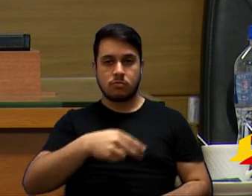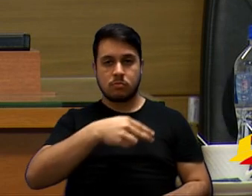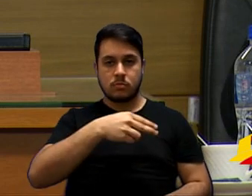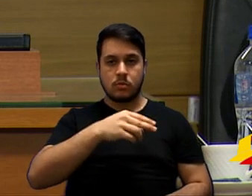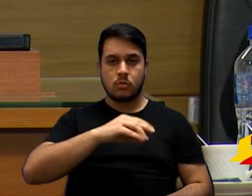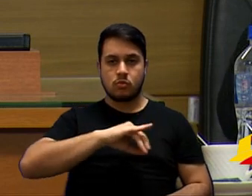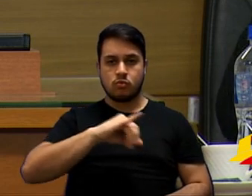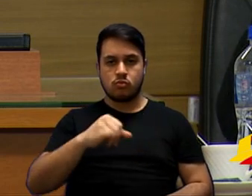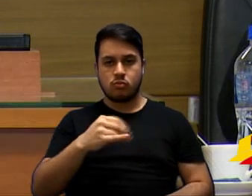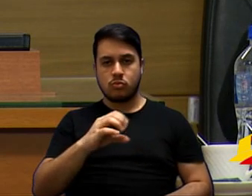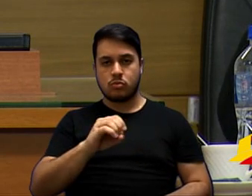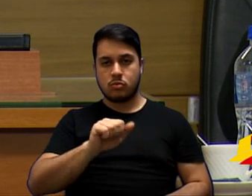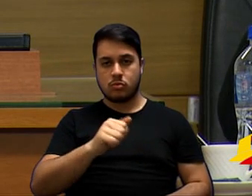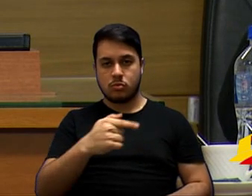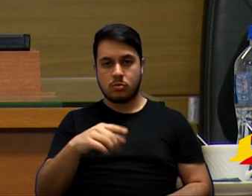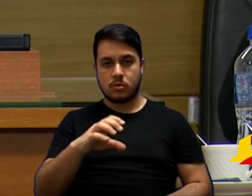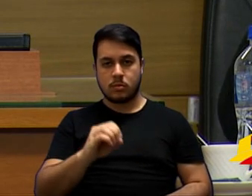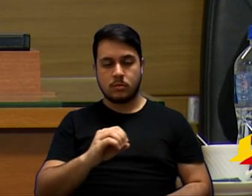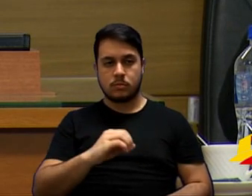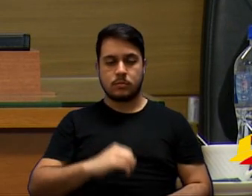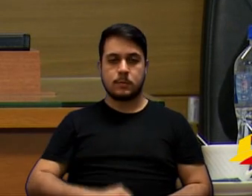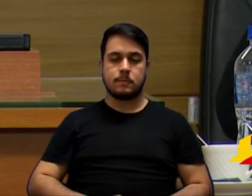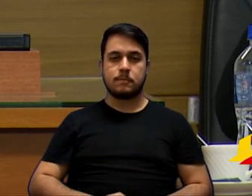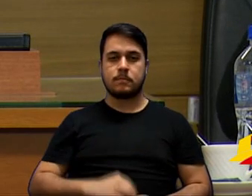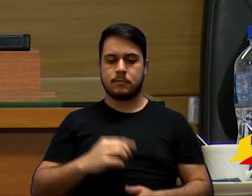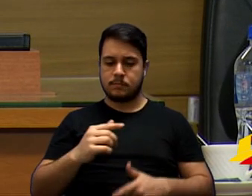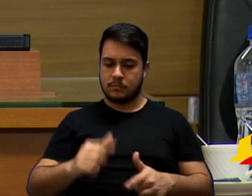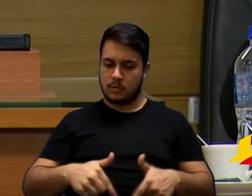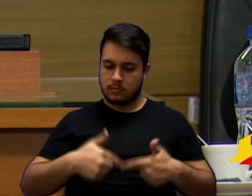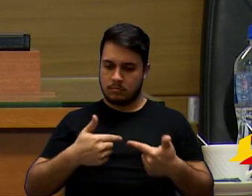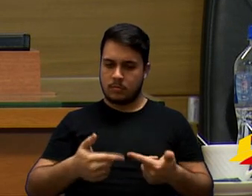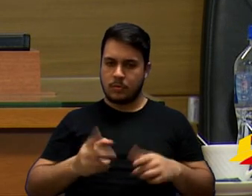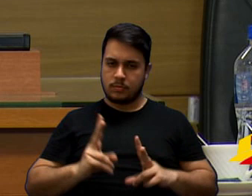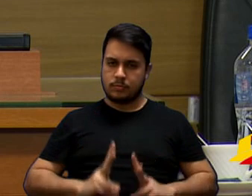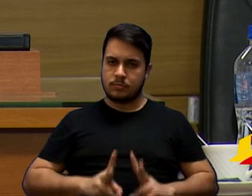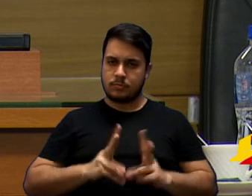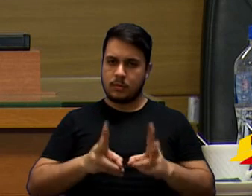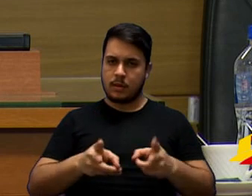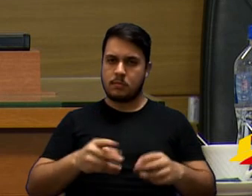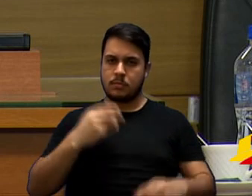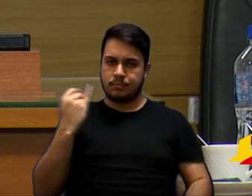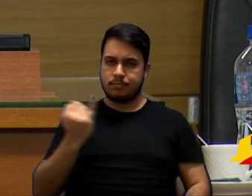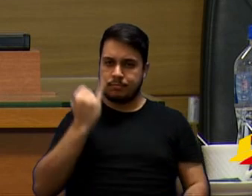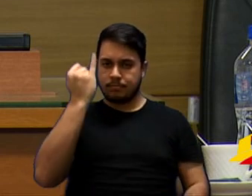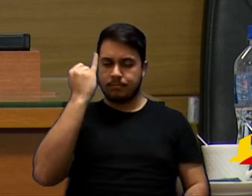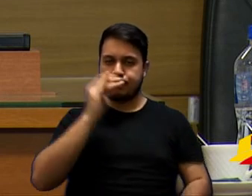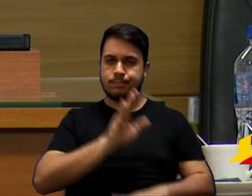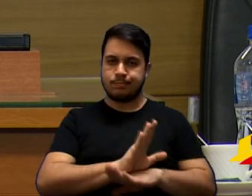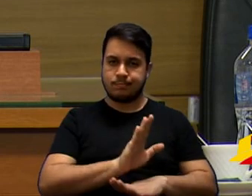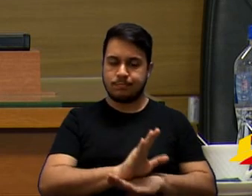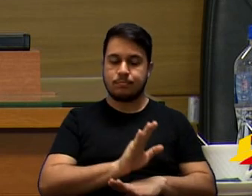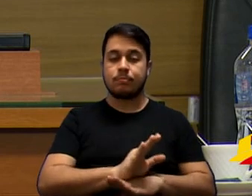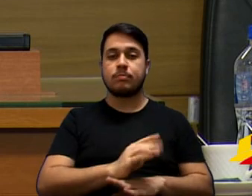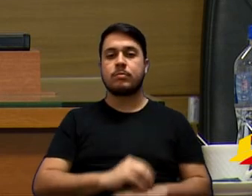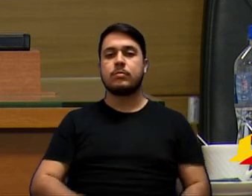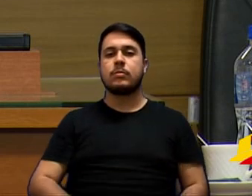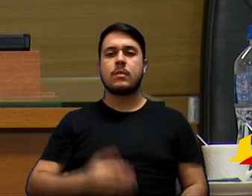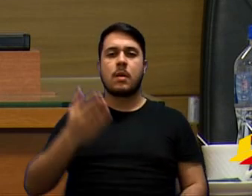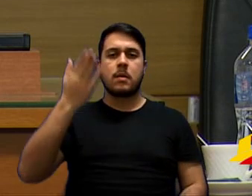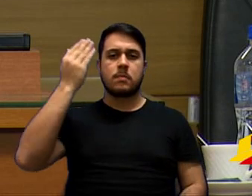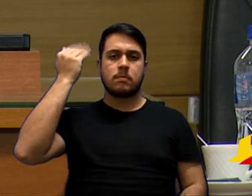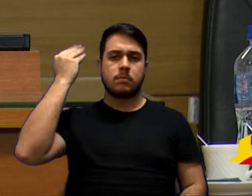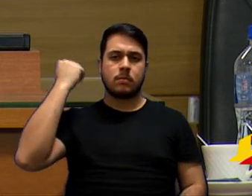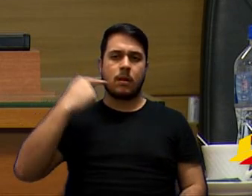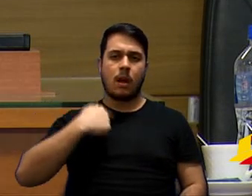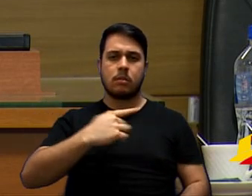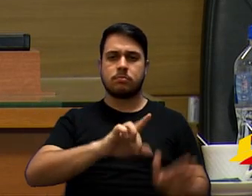sempre atuante sempre em cima dessas questões é importante se eu tinha feito algumas considerações